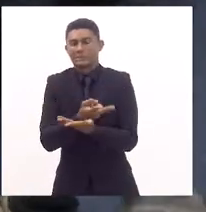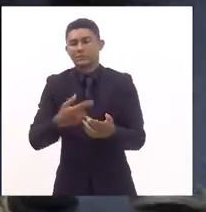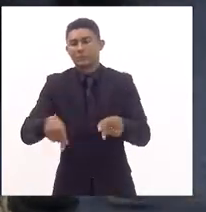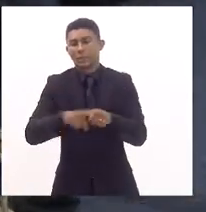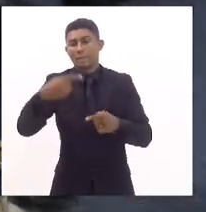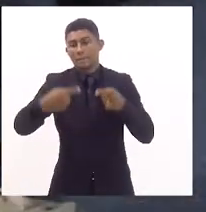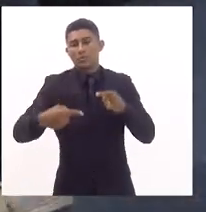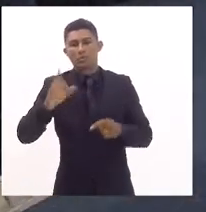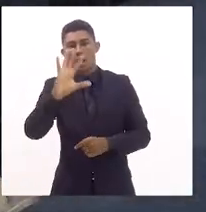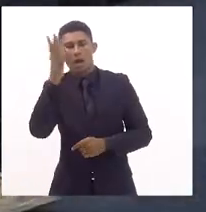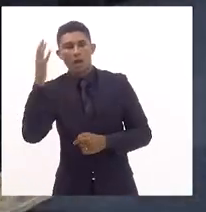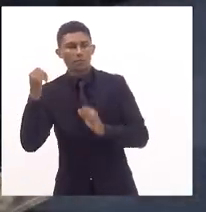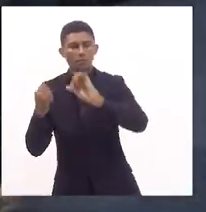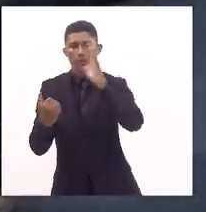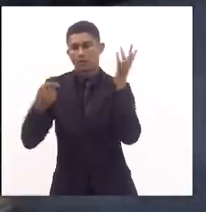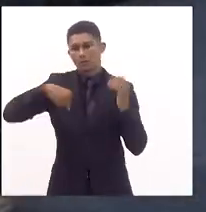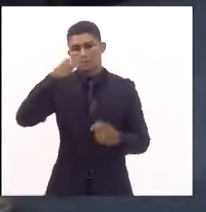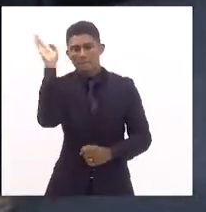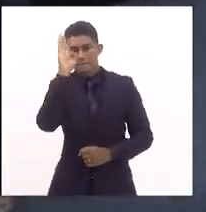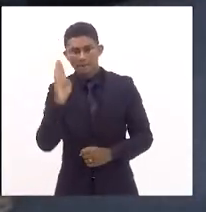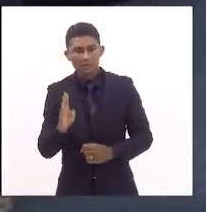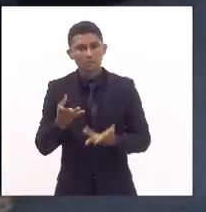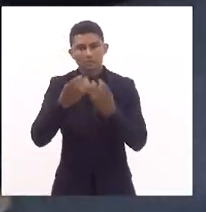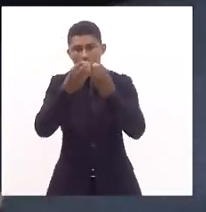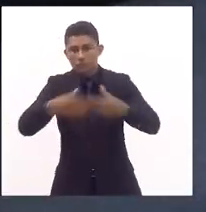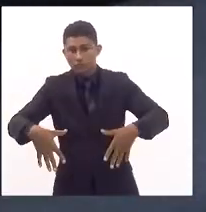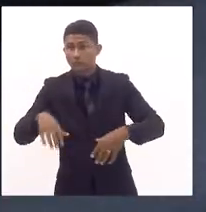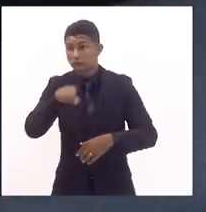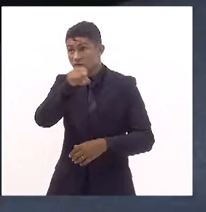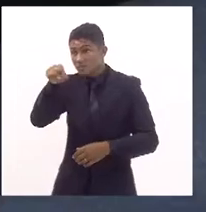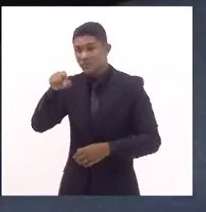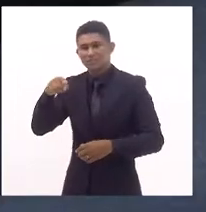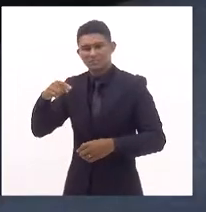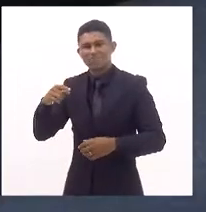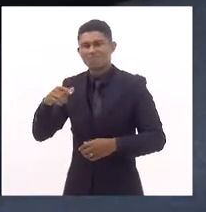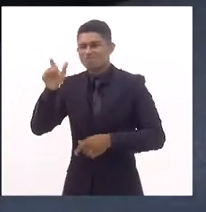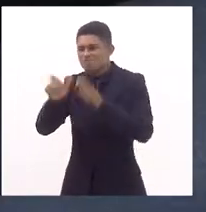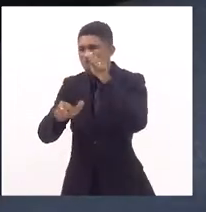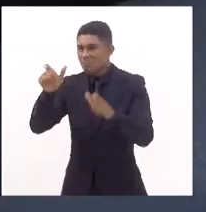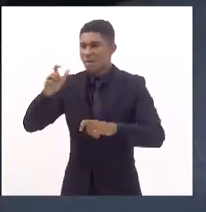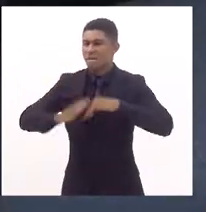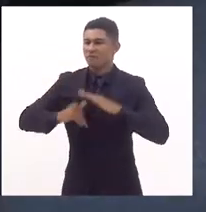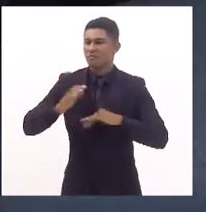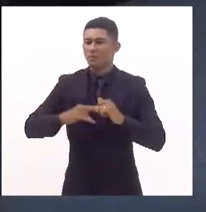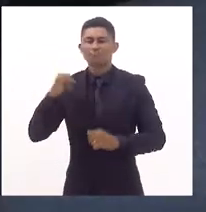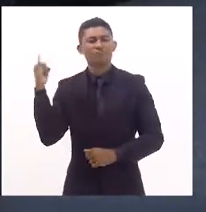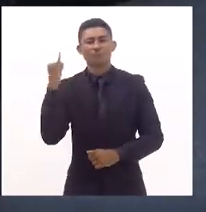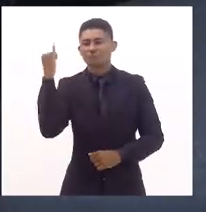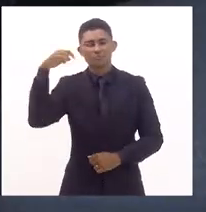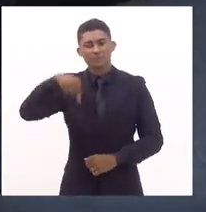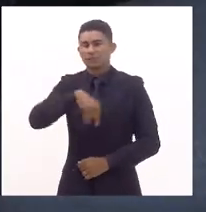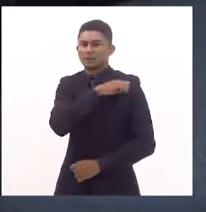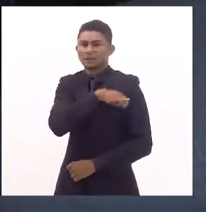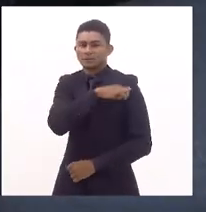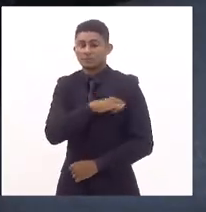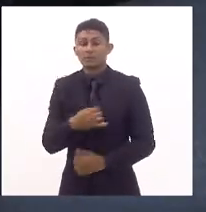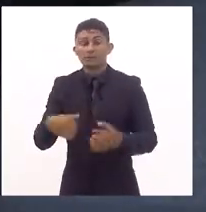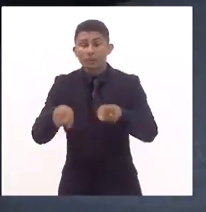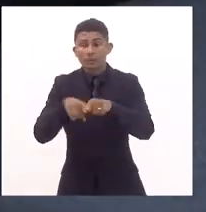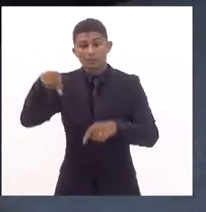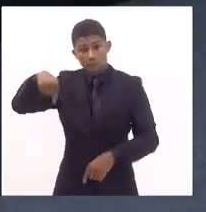Brasil, a importância desses trabalhadores e trabalhadoras aqui no estado do Rio de Janeiro. Uma categoria que